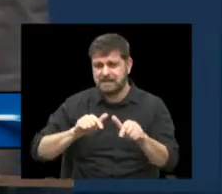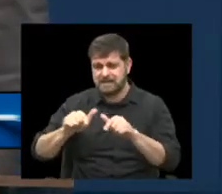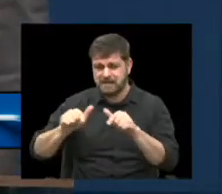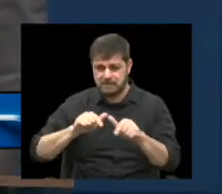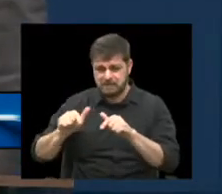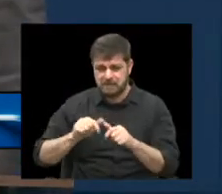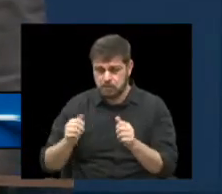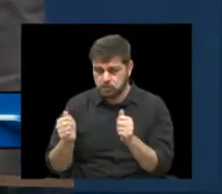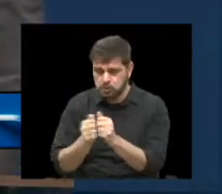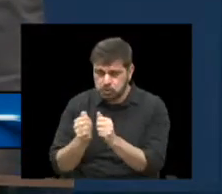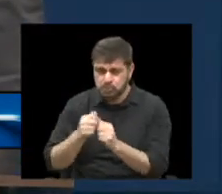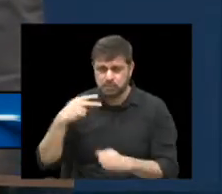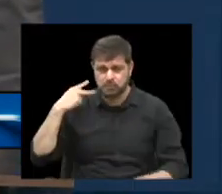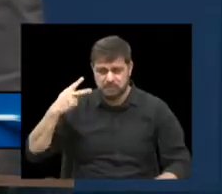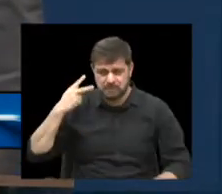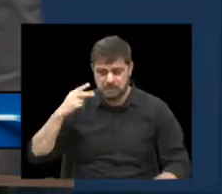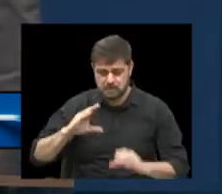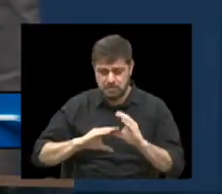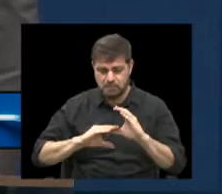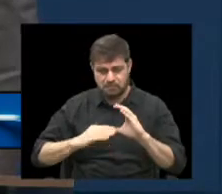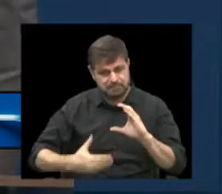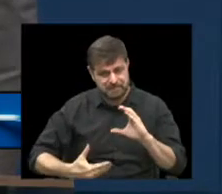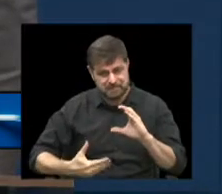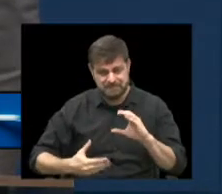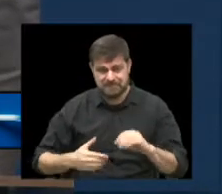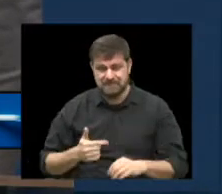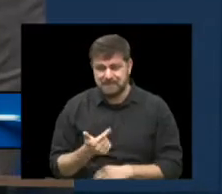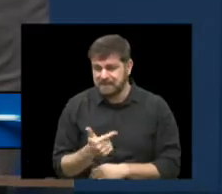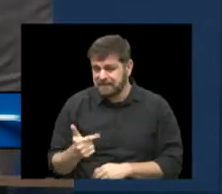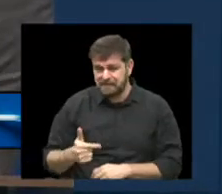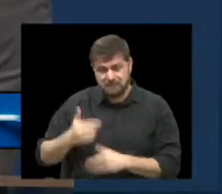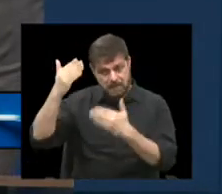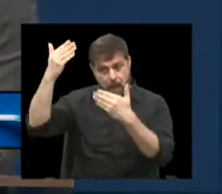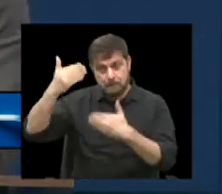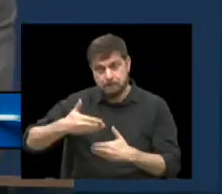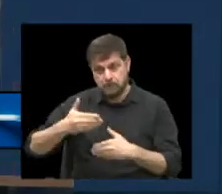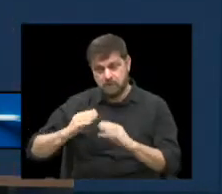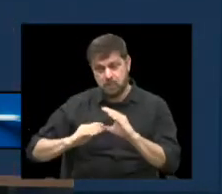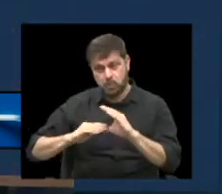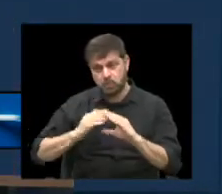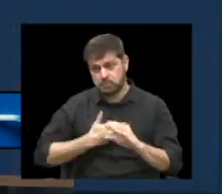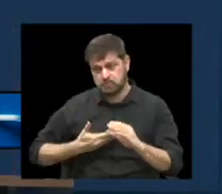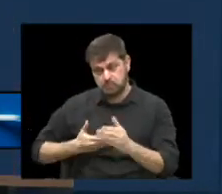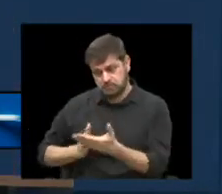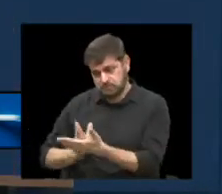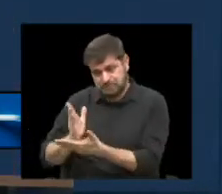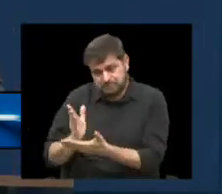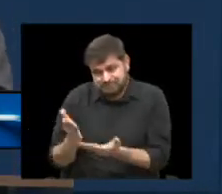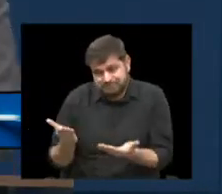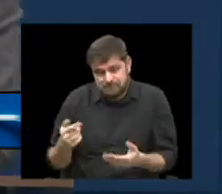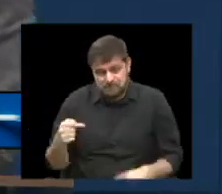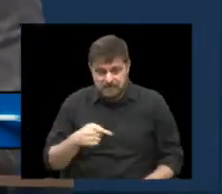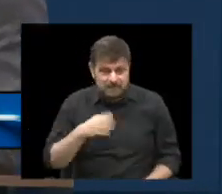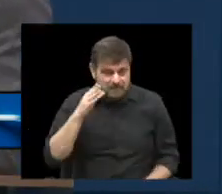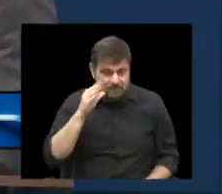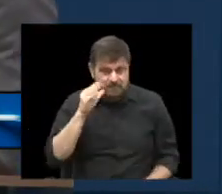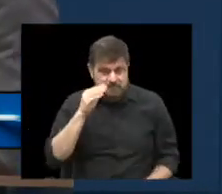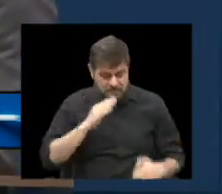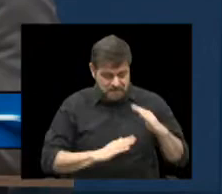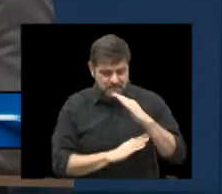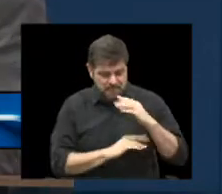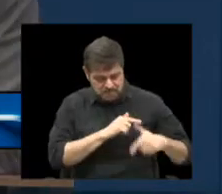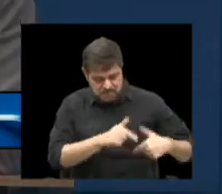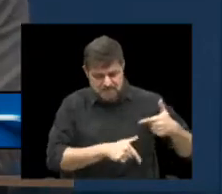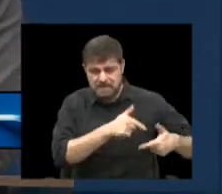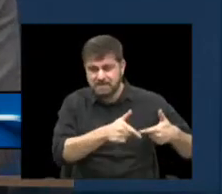o trabalhador concursado tem o seu papel aqui nessa casa e tem a sua relevância. Com